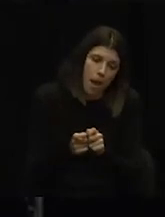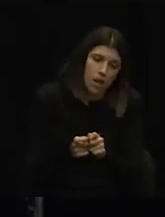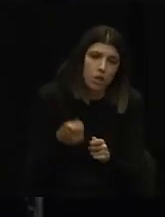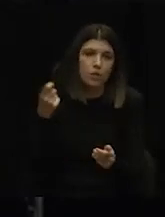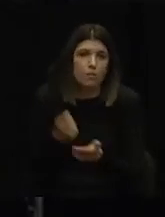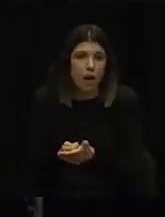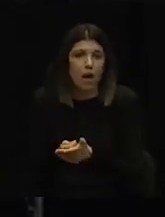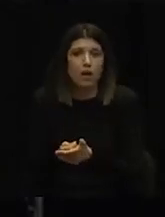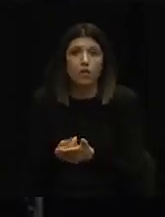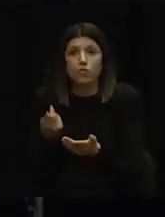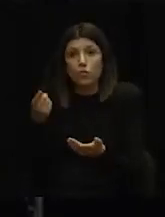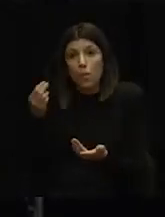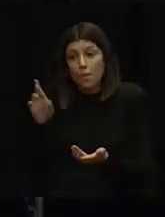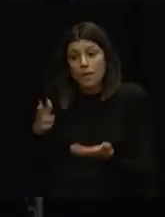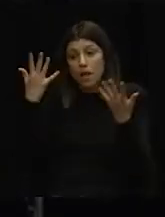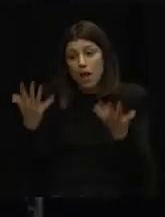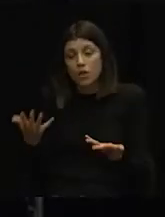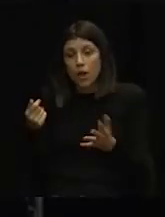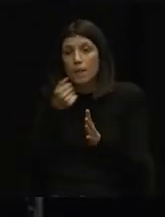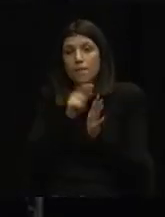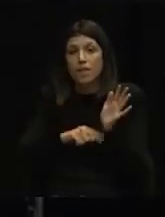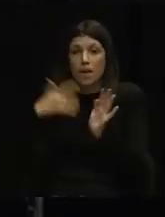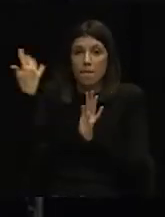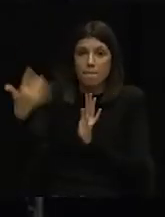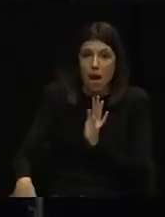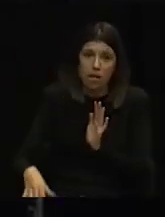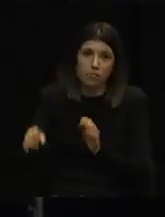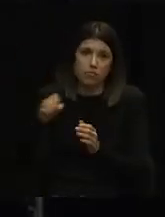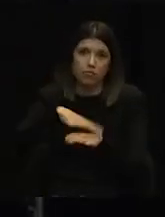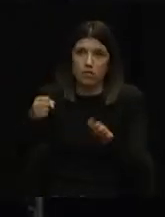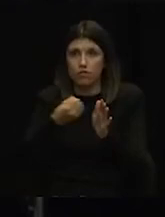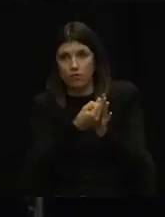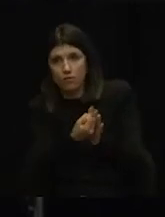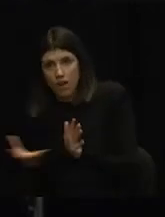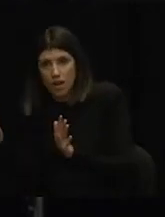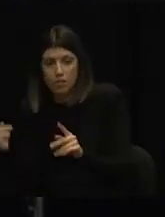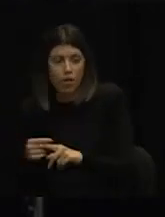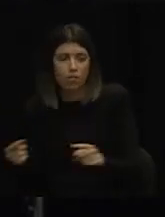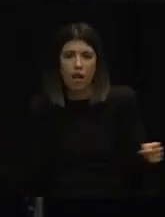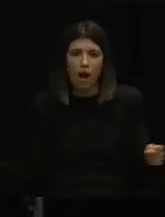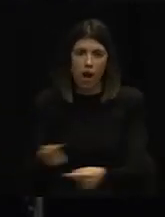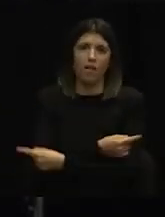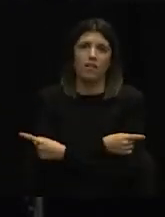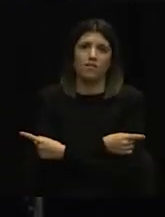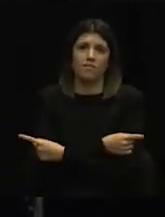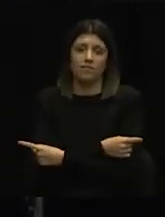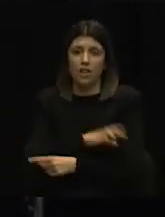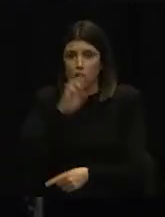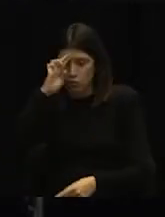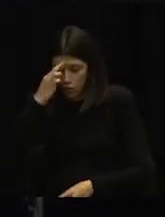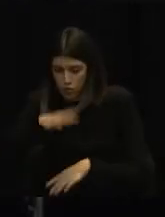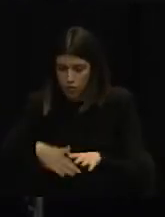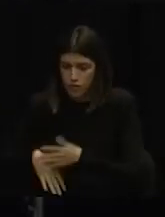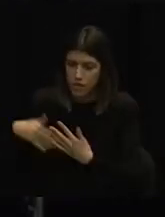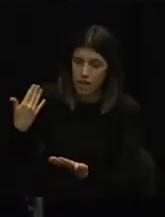continuam a pagar os tarifários atuais e ela medida errada por várias razões é errada porque é contraditória com todos os